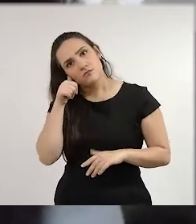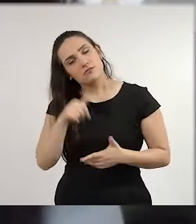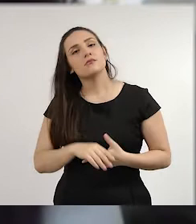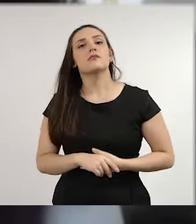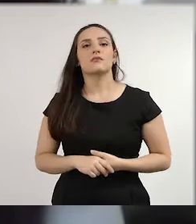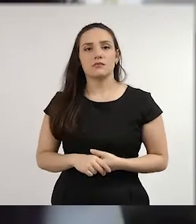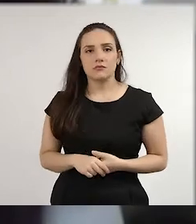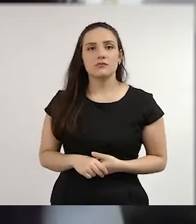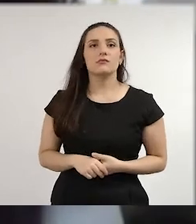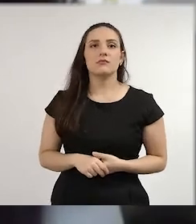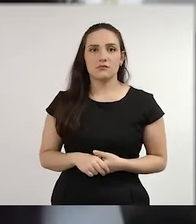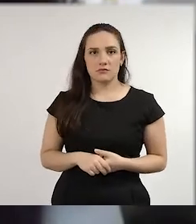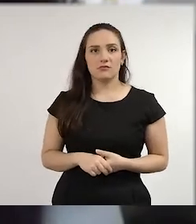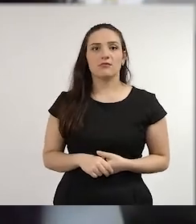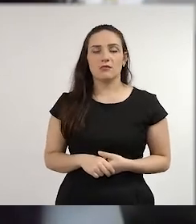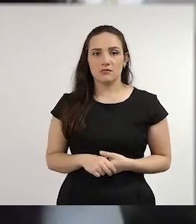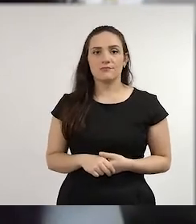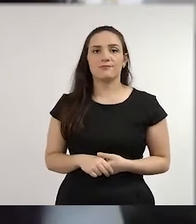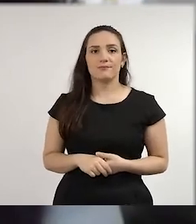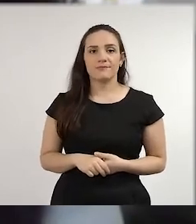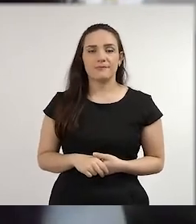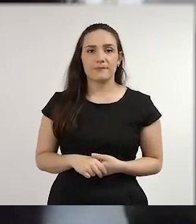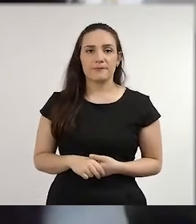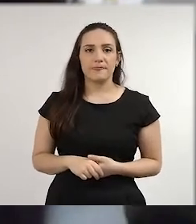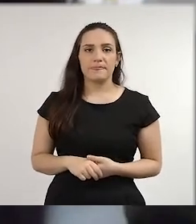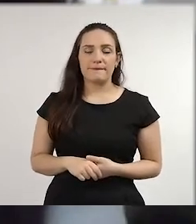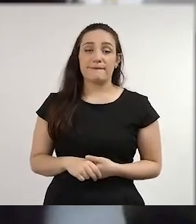também, verdade, ter camisinha feminina.